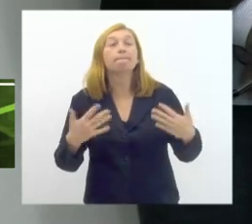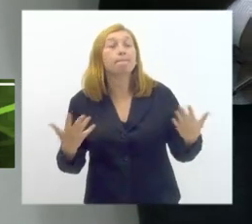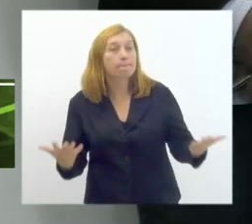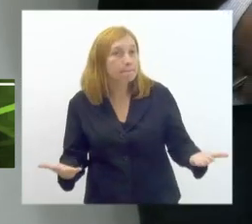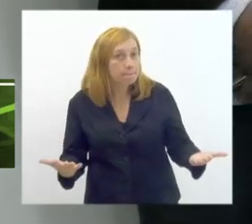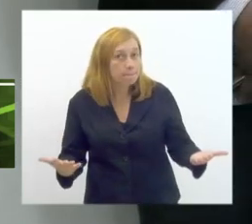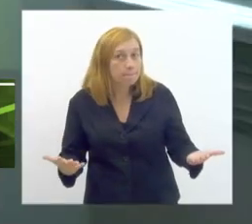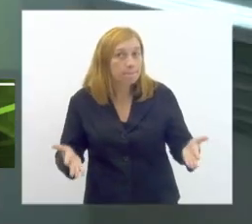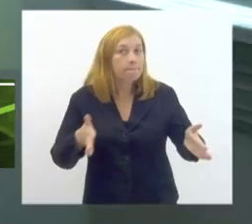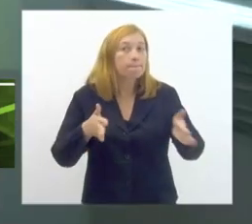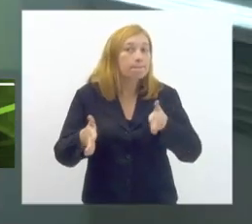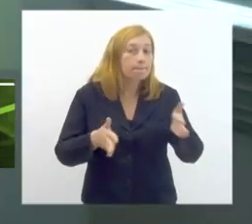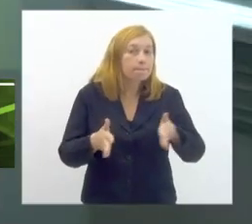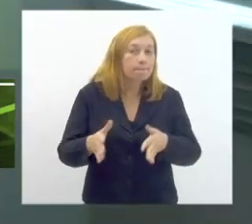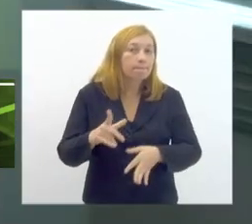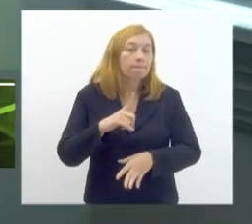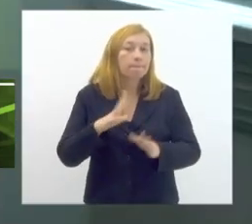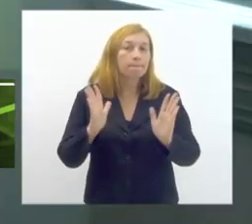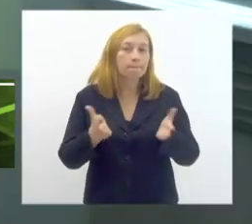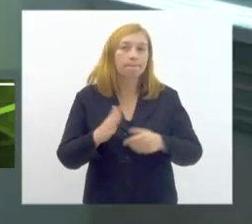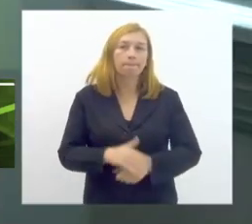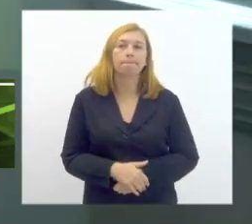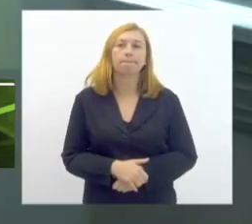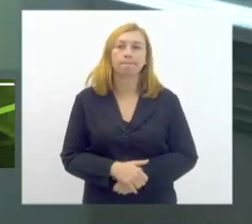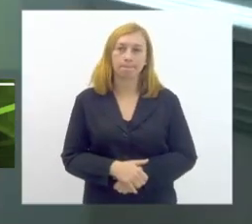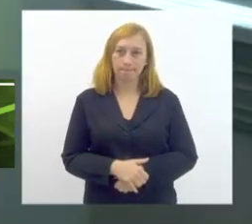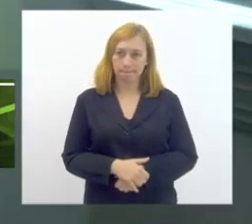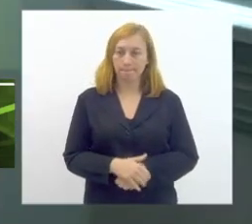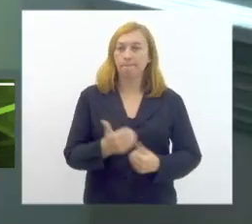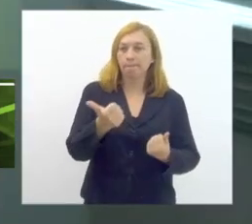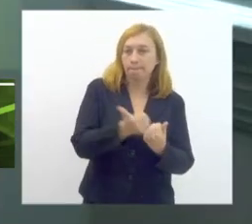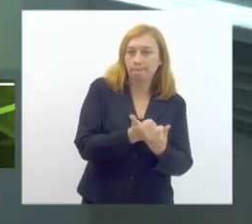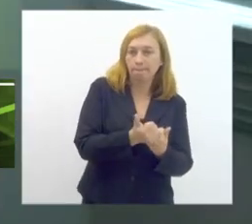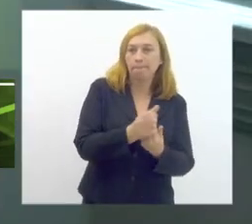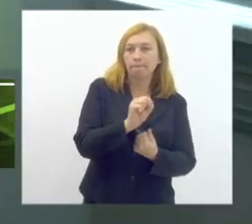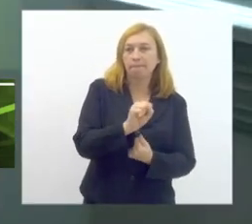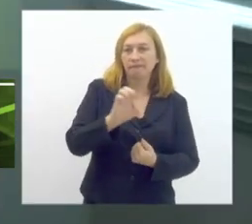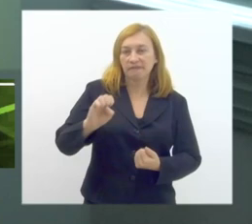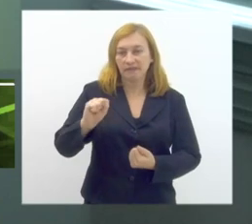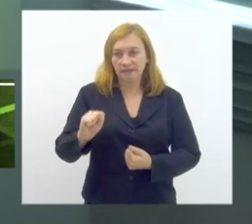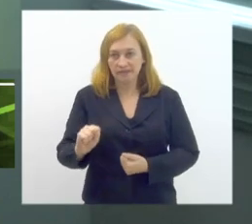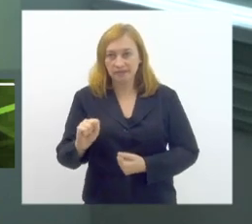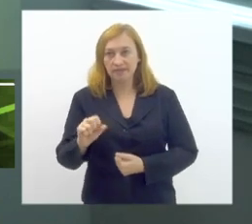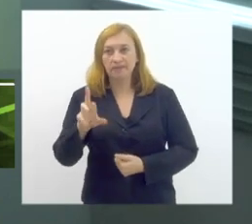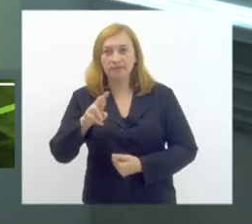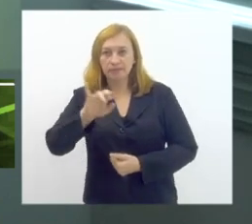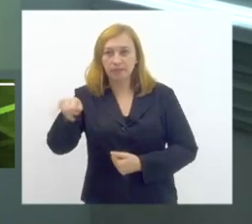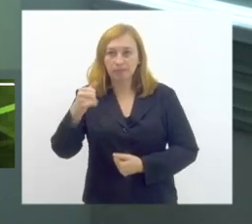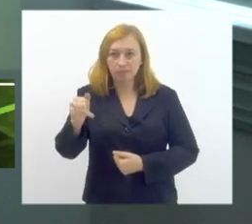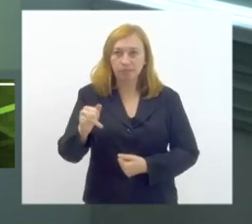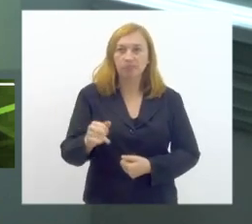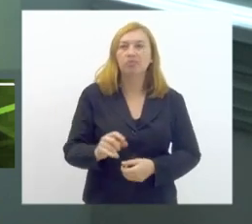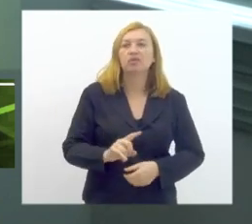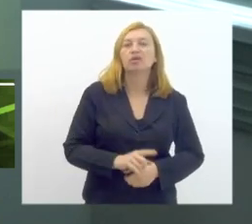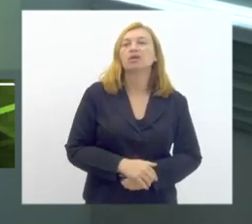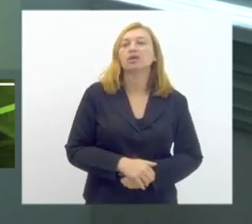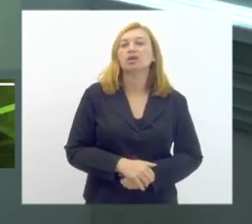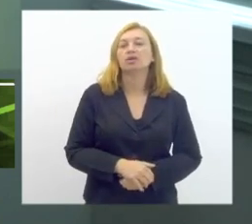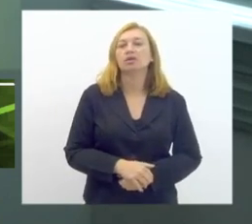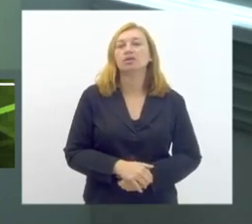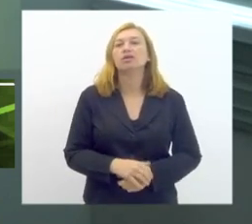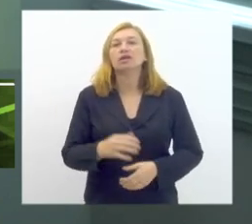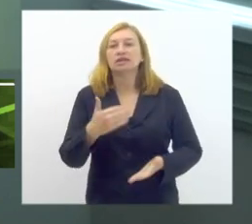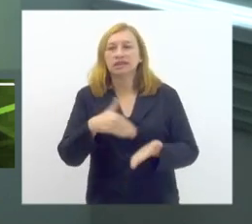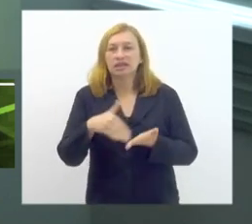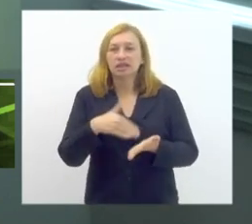Em que fase que a gente está hoje? Né? A gente teve, como eu estava dizendo, um apoio intenso da Secretaria de Estado. Não seria possível,